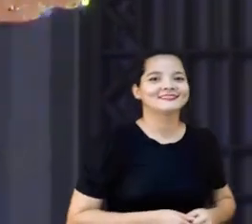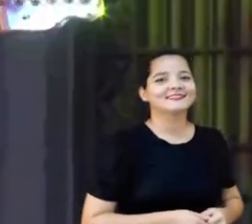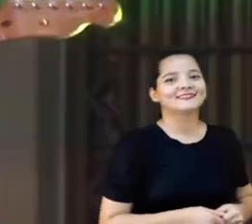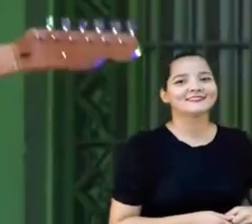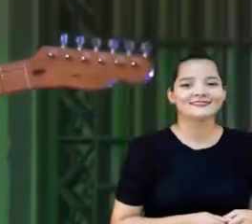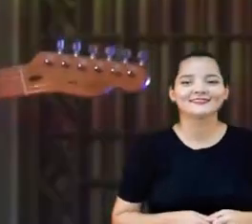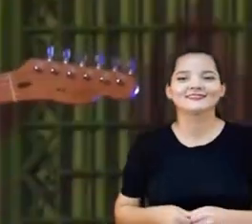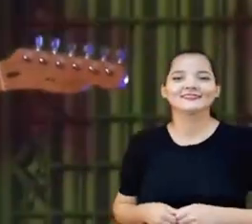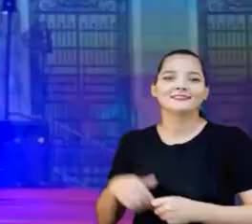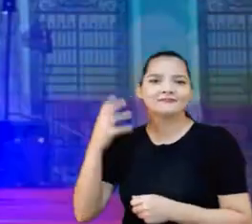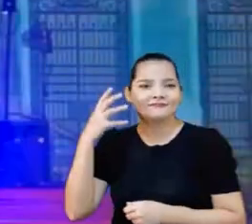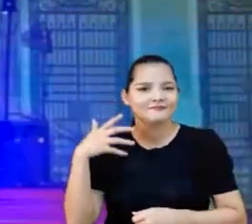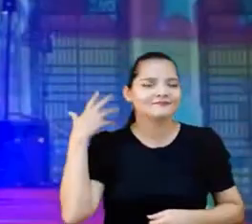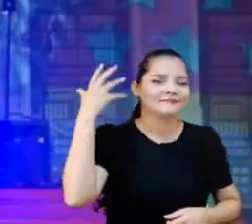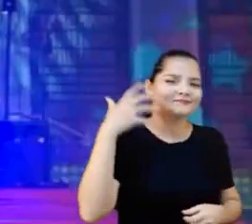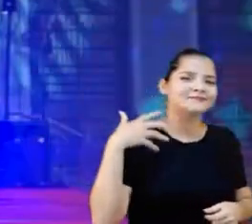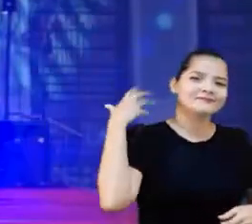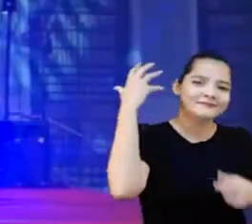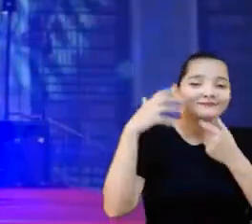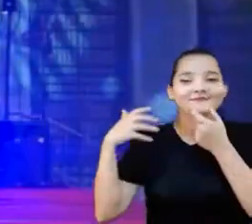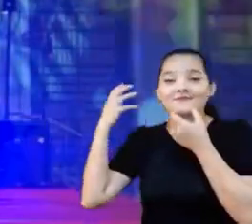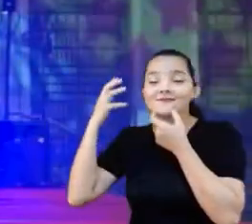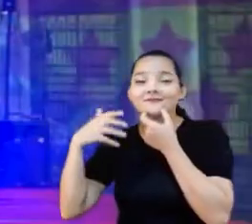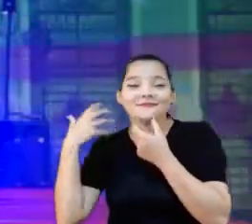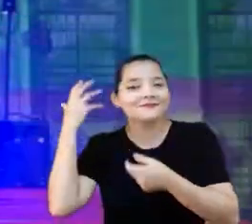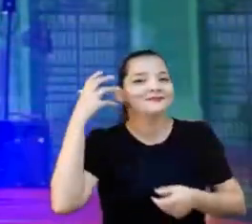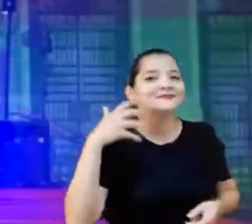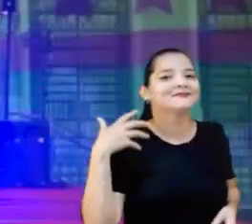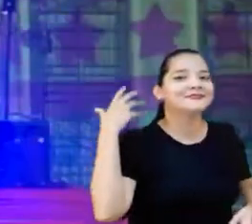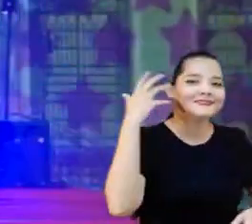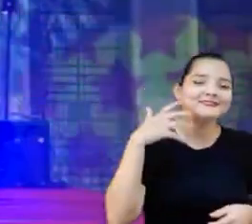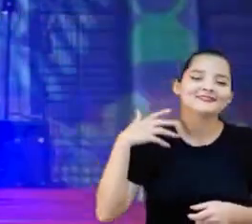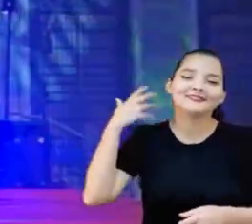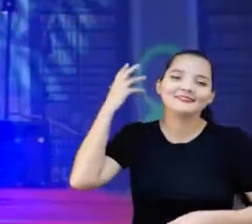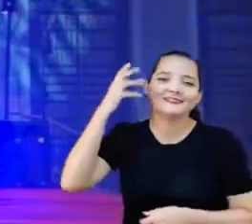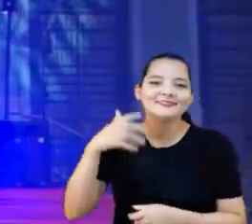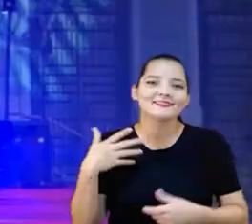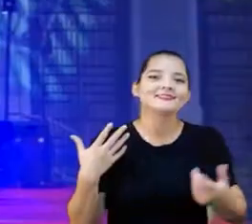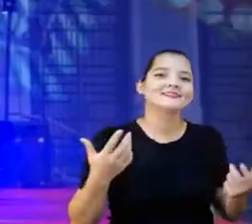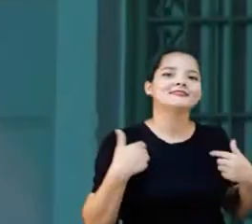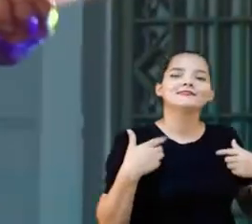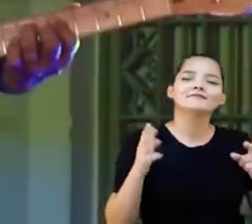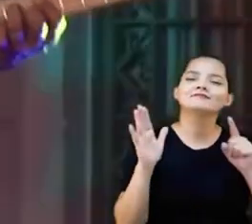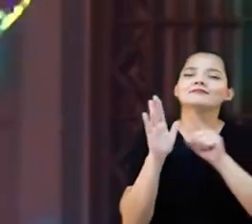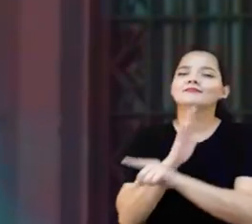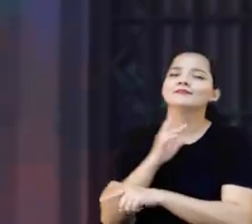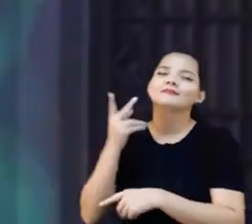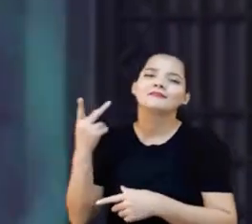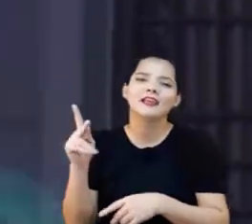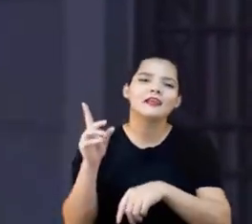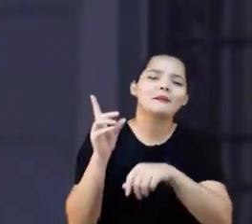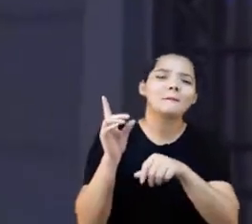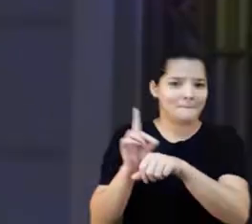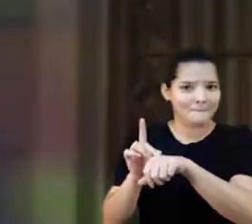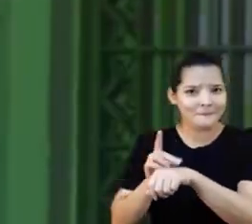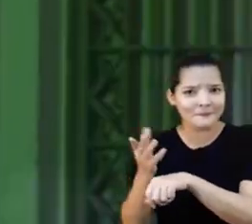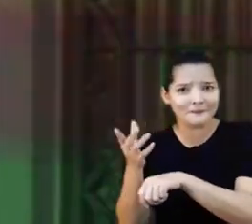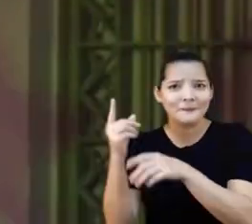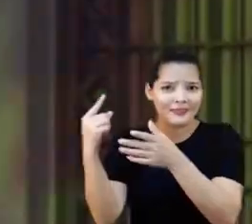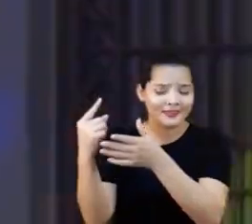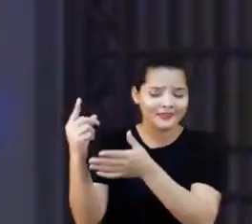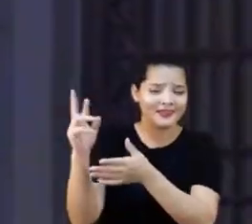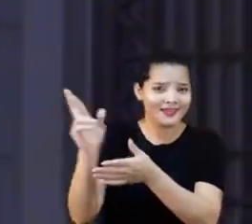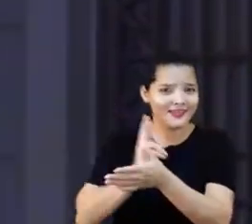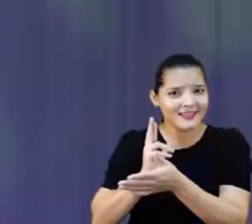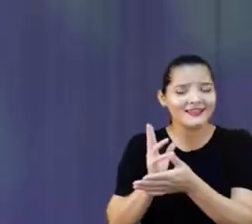trás. Heaven, never haven, never haven, never haven, never haven. Aço preto, blackbird, aço preto,